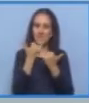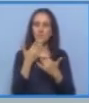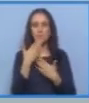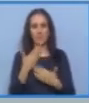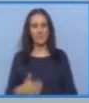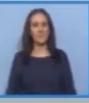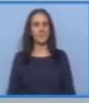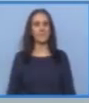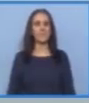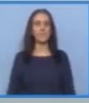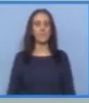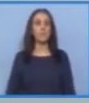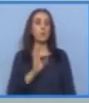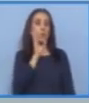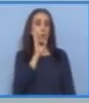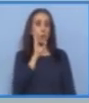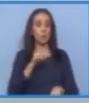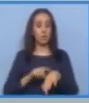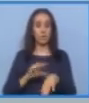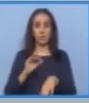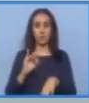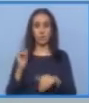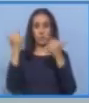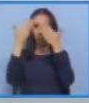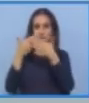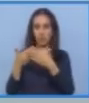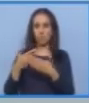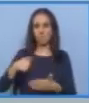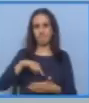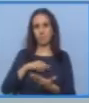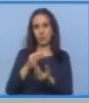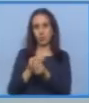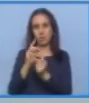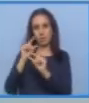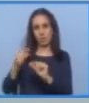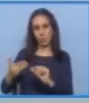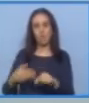Obrigado. Mais logo, quando forem 22h45,